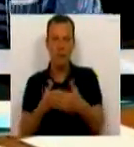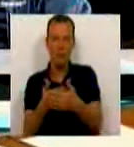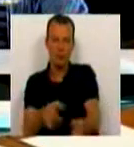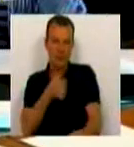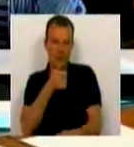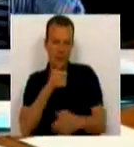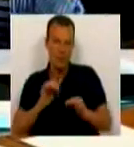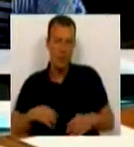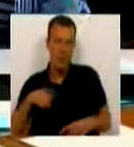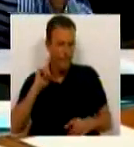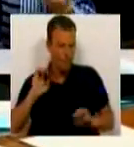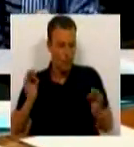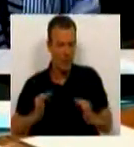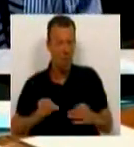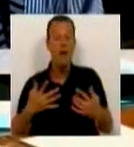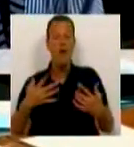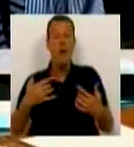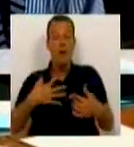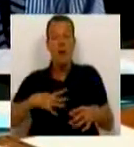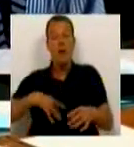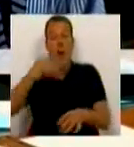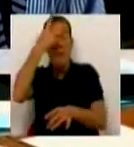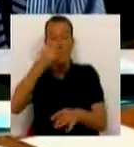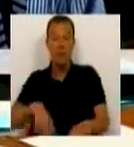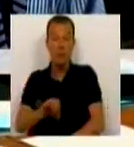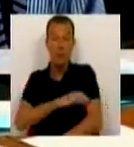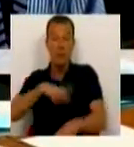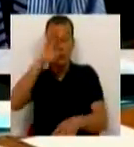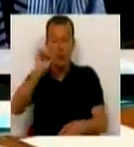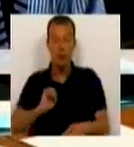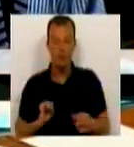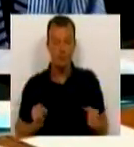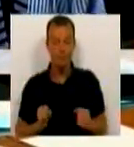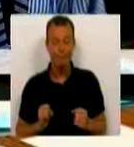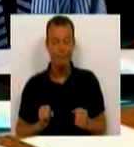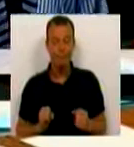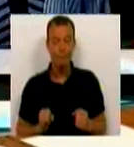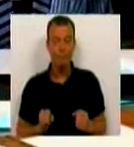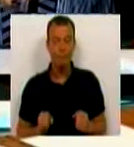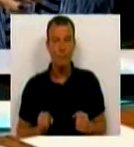E queria também a opinião do Sr. Ministro, a palavra do Sr. Ministro em relação a isto.